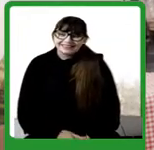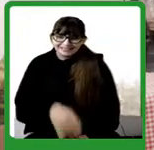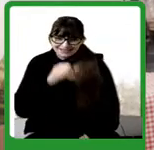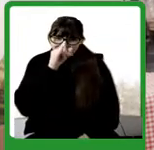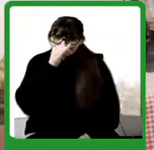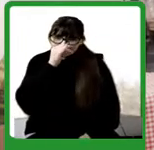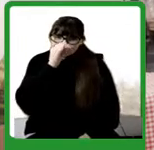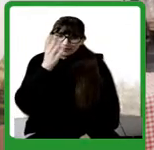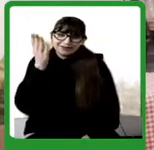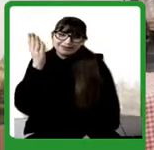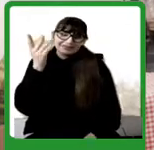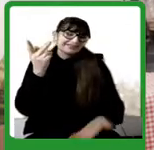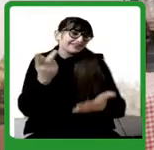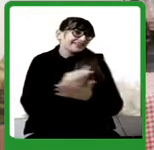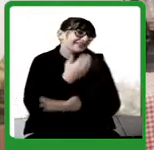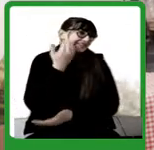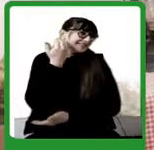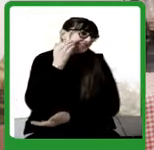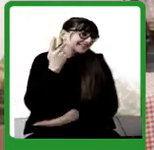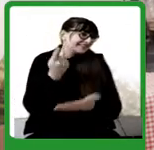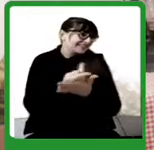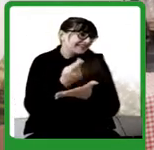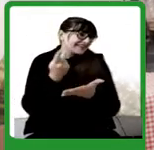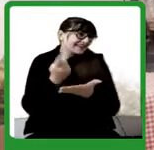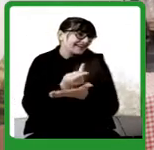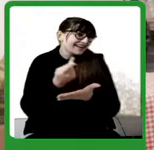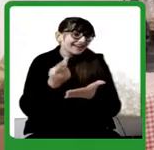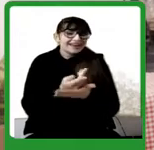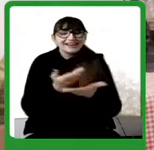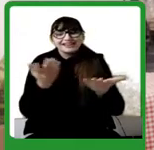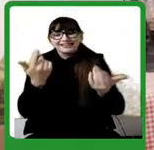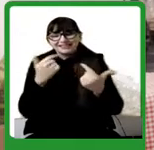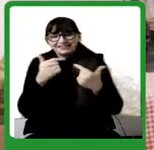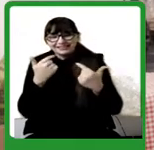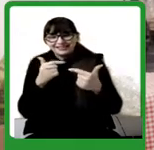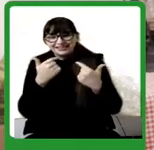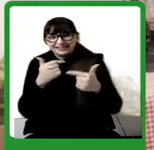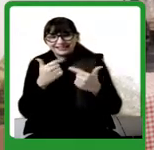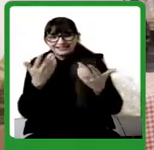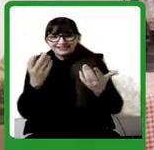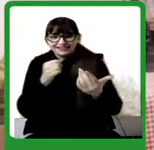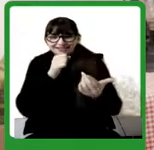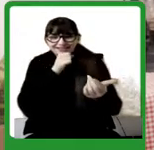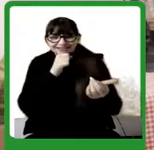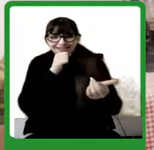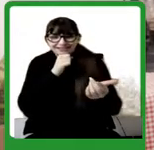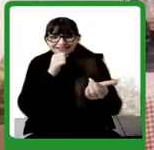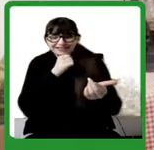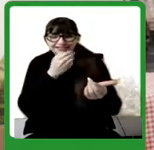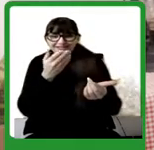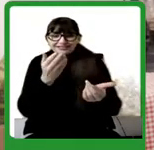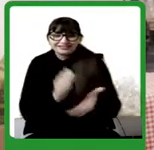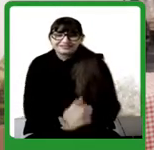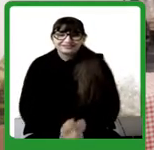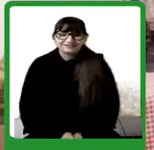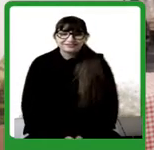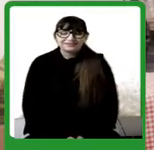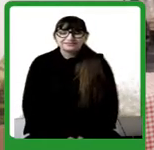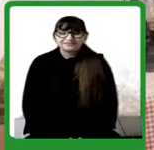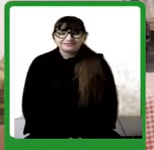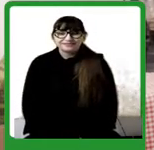eu não aguento mais vocês, sério? Por que vocês ficam rindo? O porco era do nono. Que mais pergunta que nós temos? Vamos ver